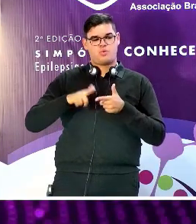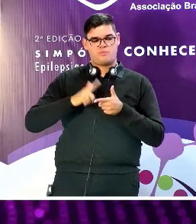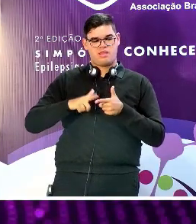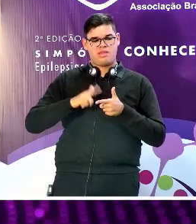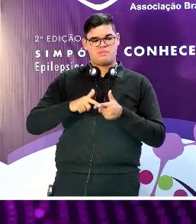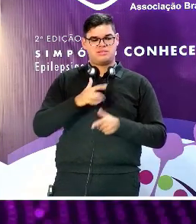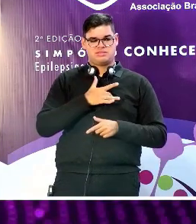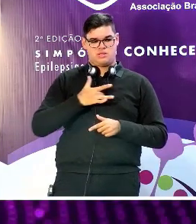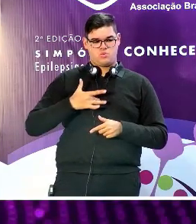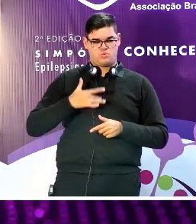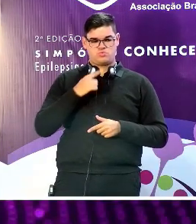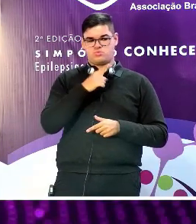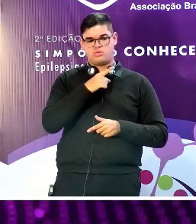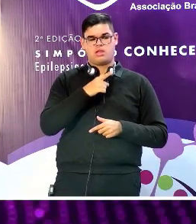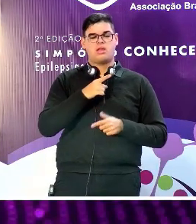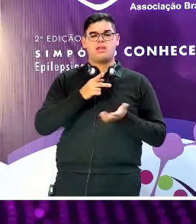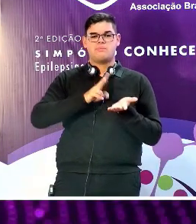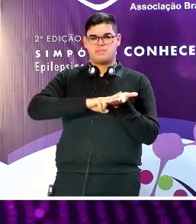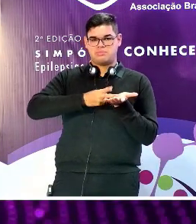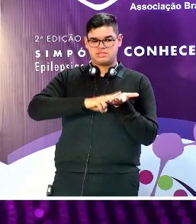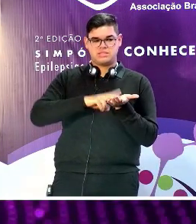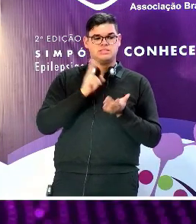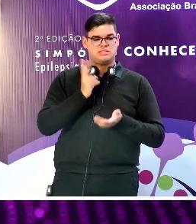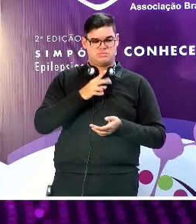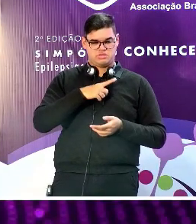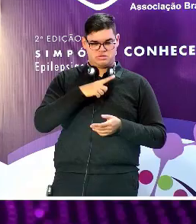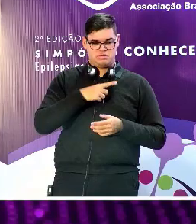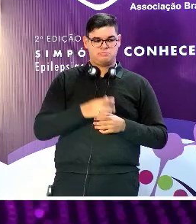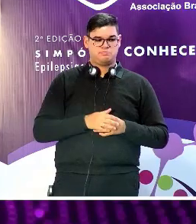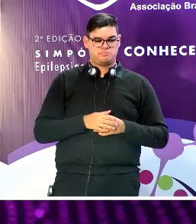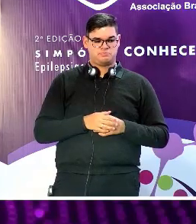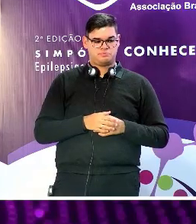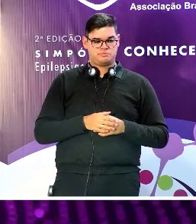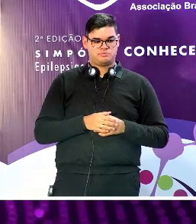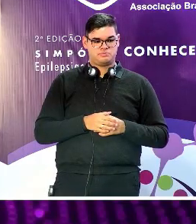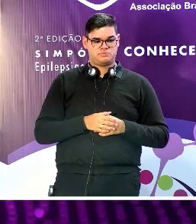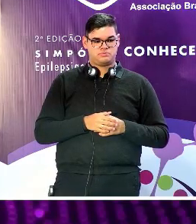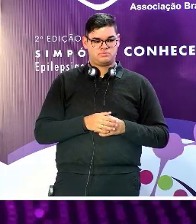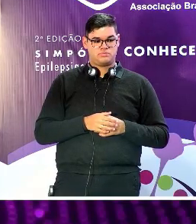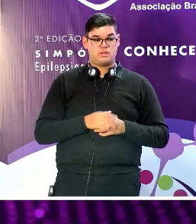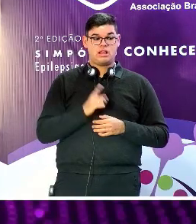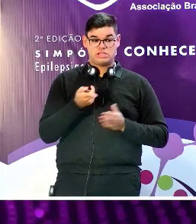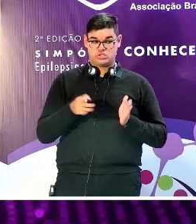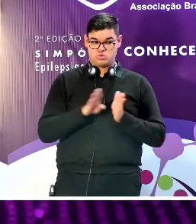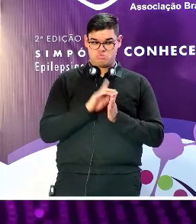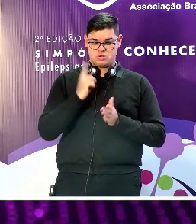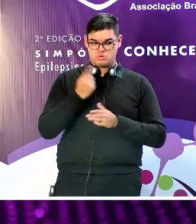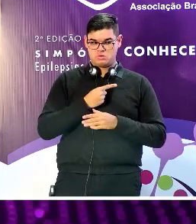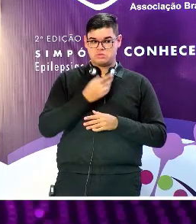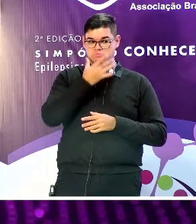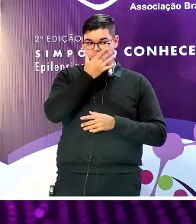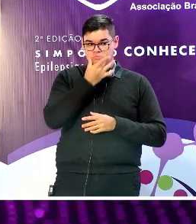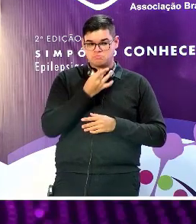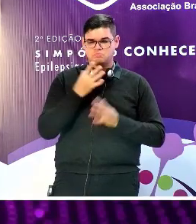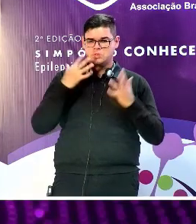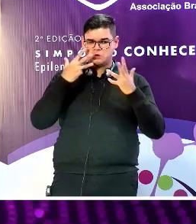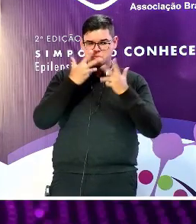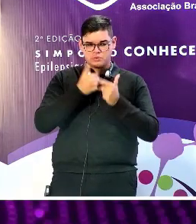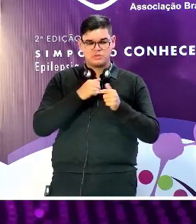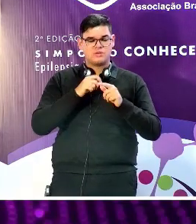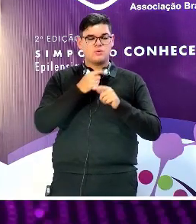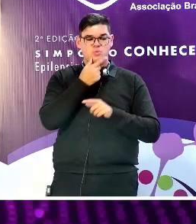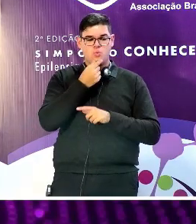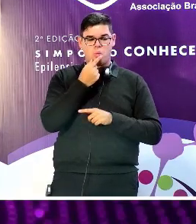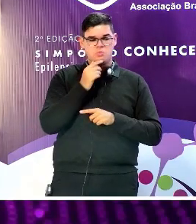epilepsias genéticas. E ele chegou para a gente com essa carinha linda. E o dono já